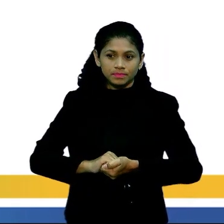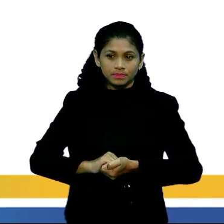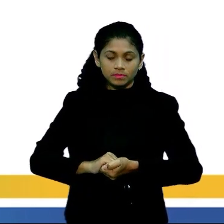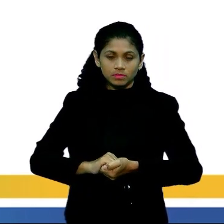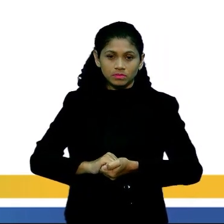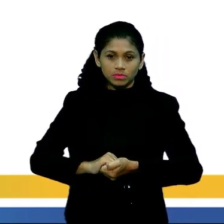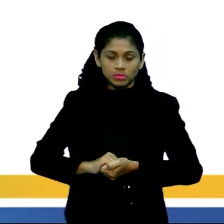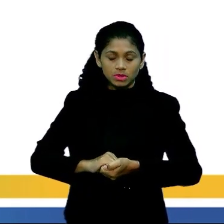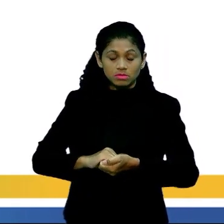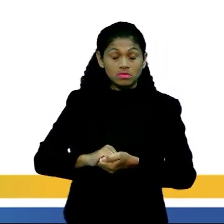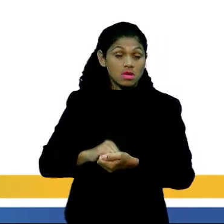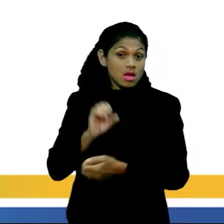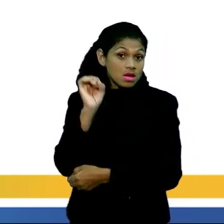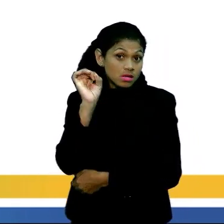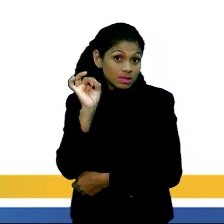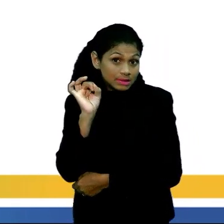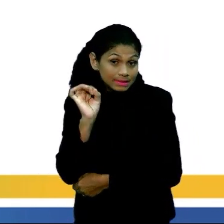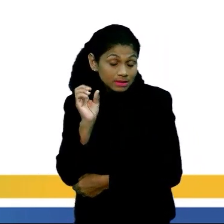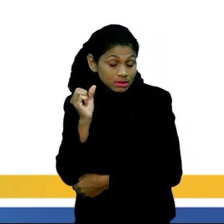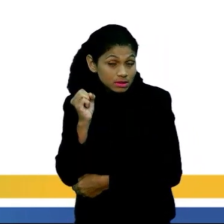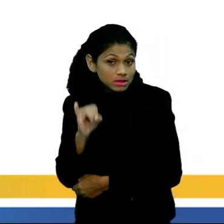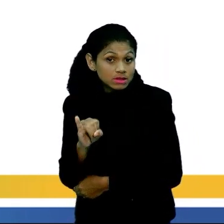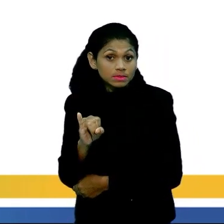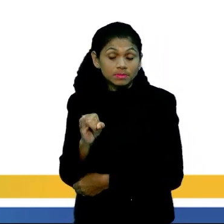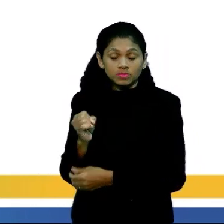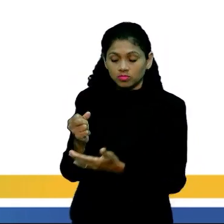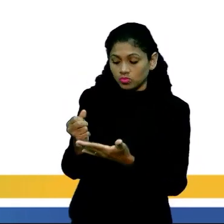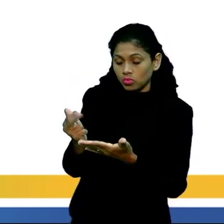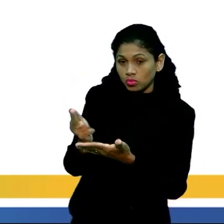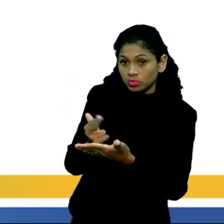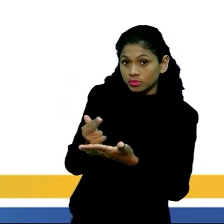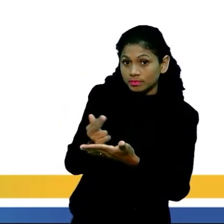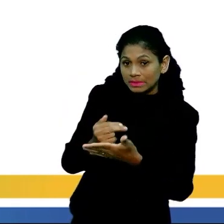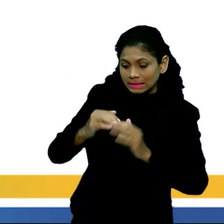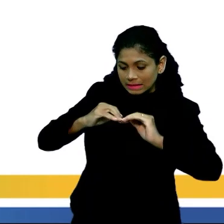design precisasse separar as duas substâncias